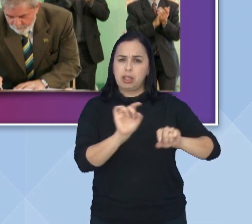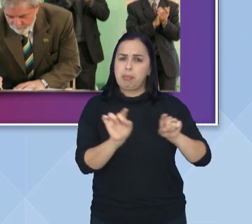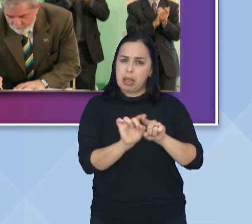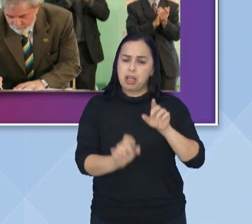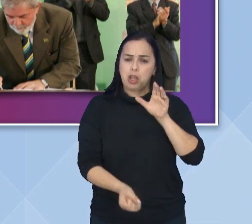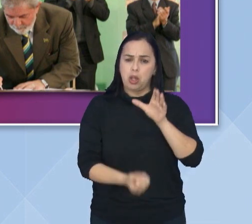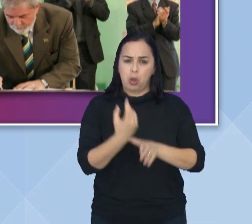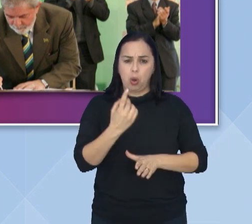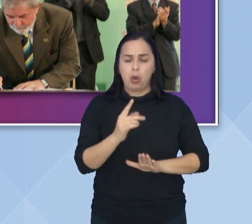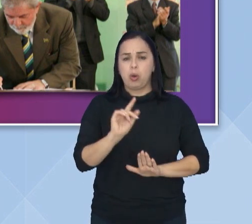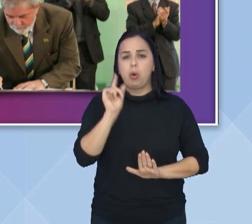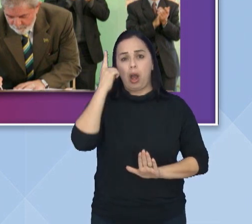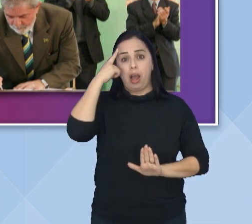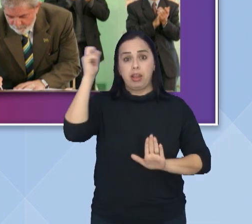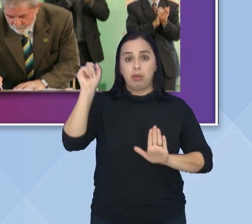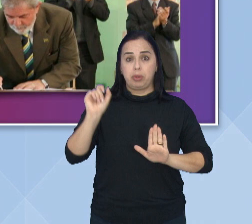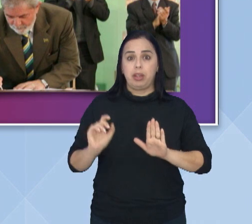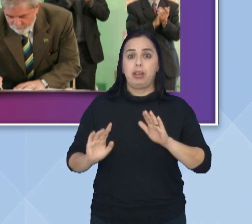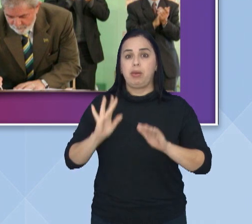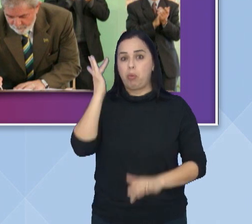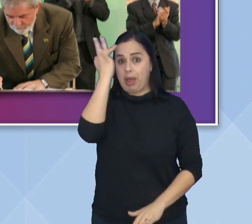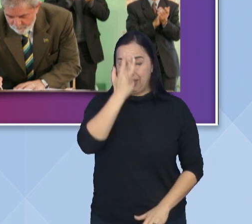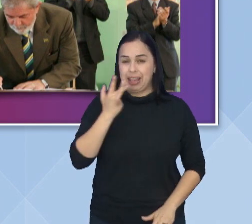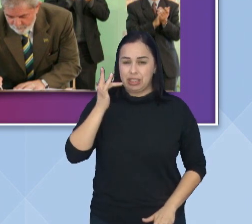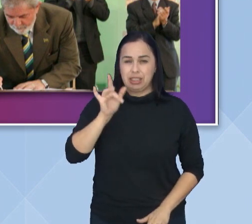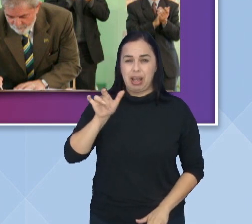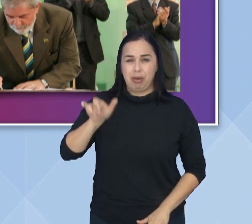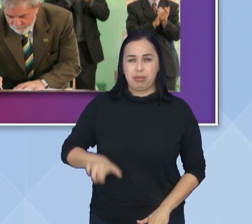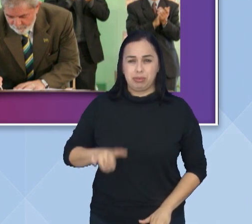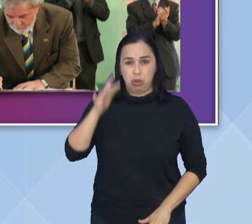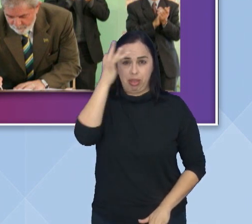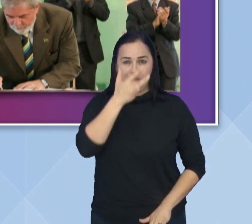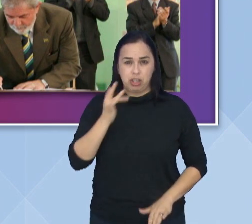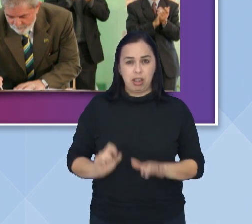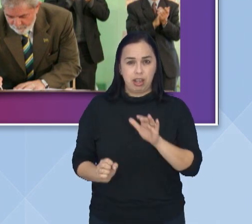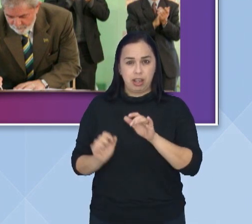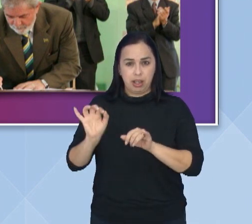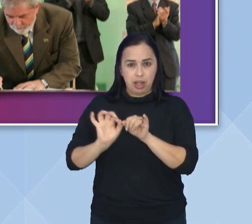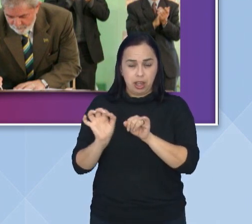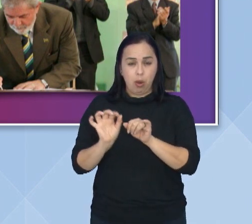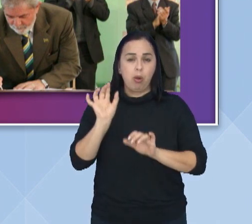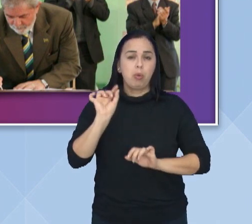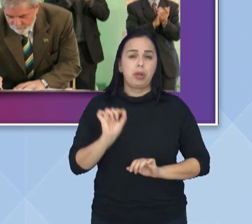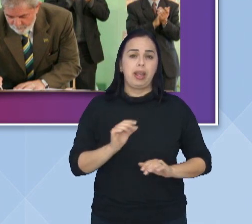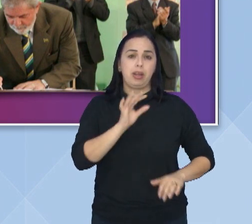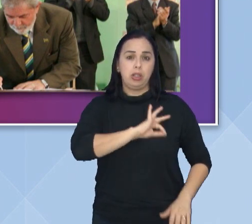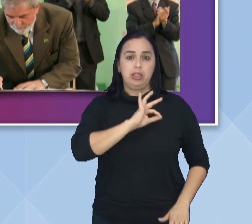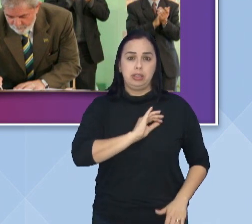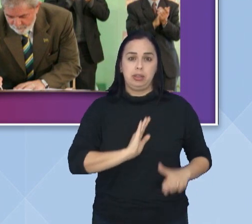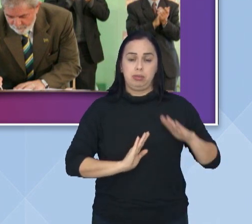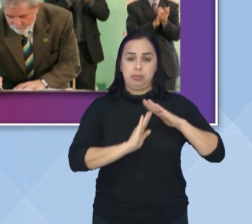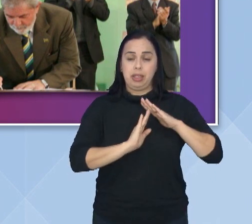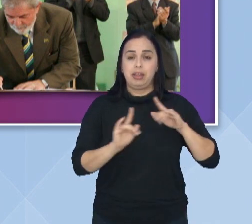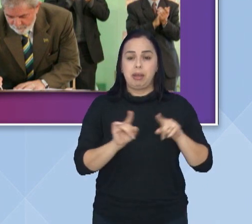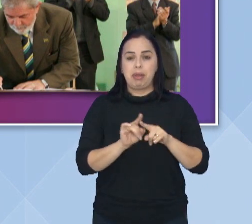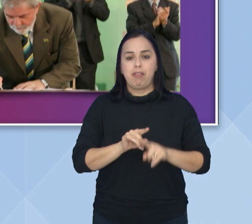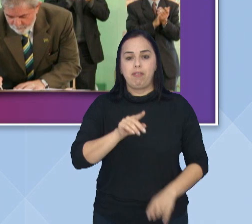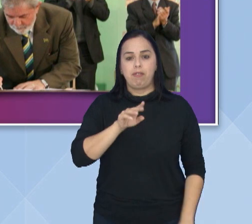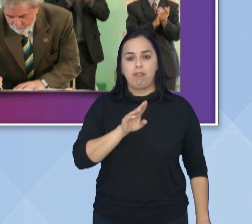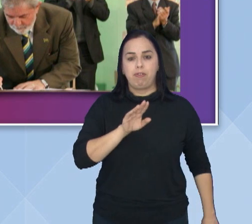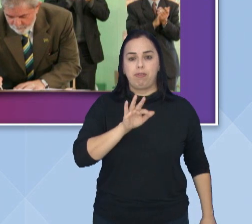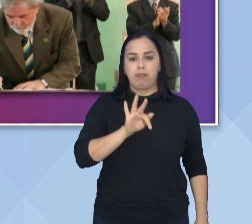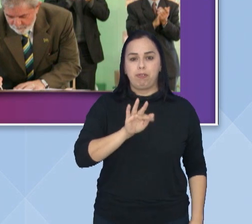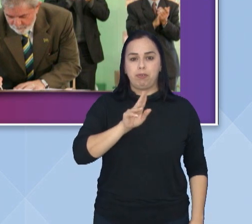essa ideia do piso, o Haddad, que foi não só o piso nacional, mas o Fundeb, né? Hoje